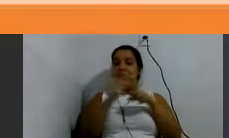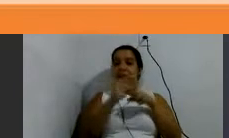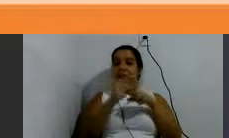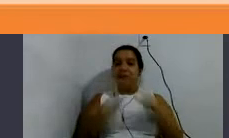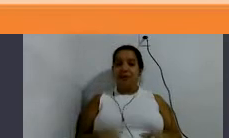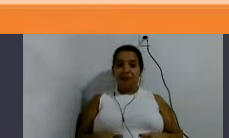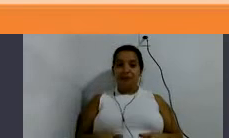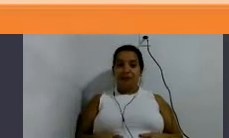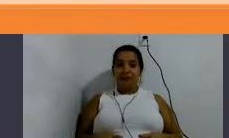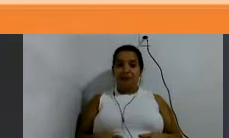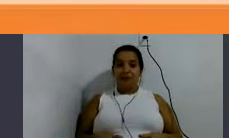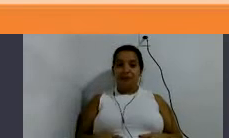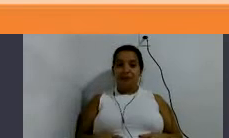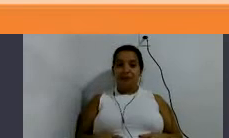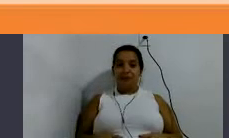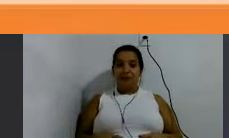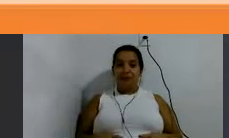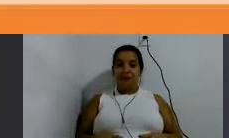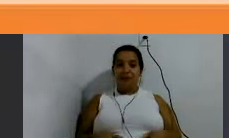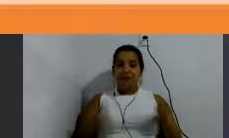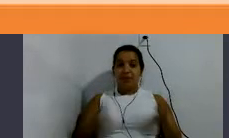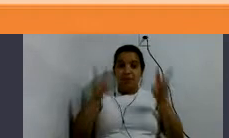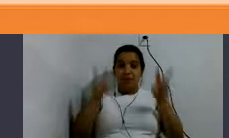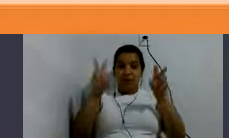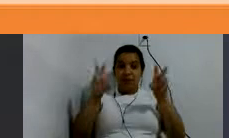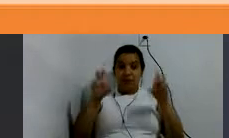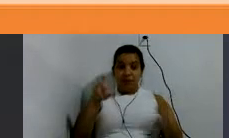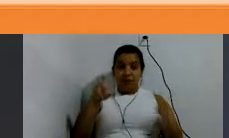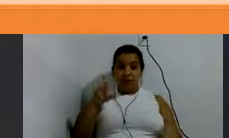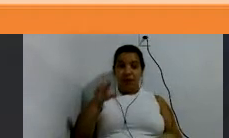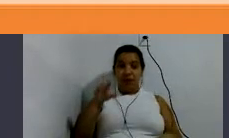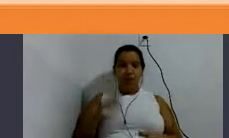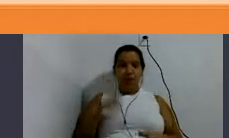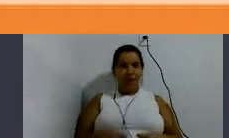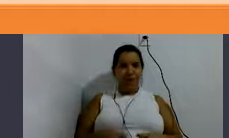É o gênero Lutsomia.